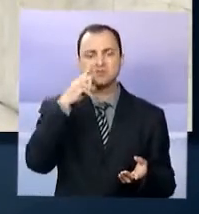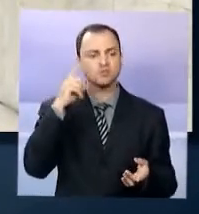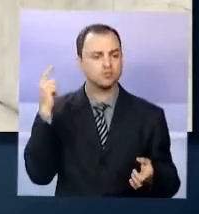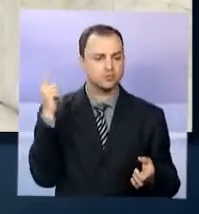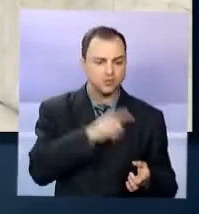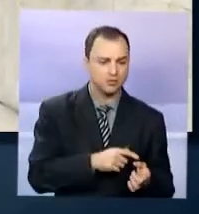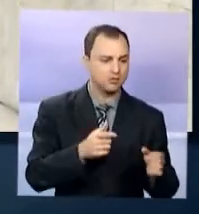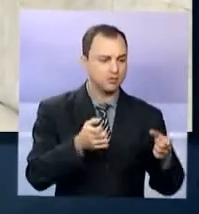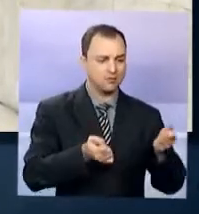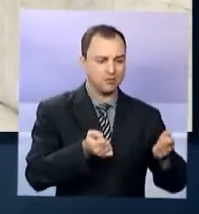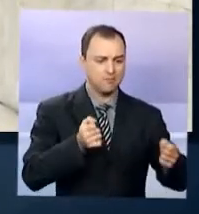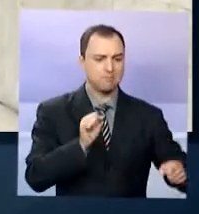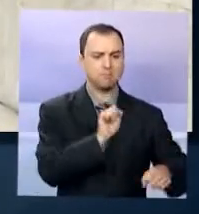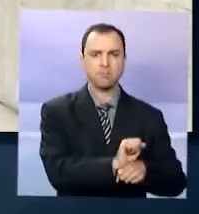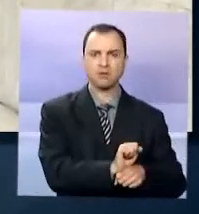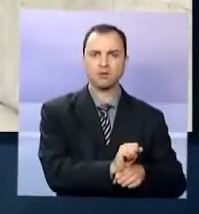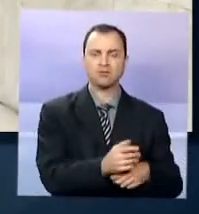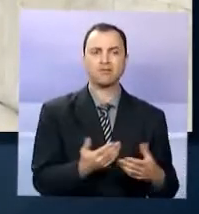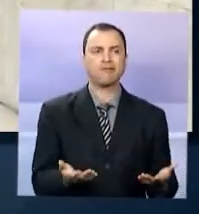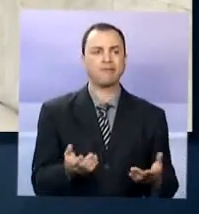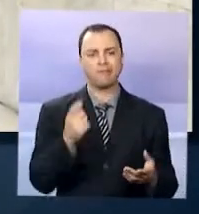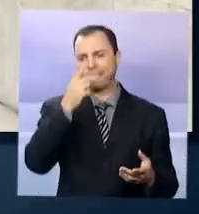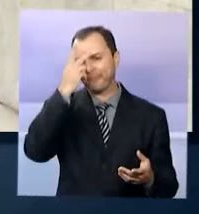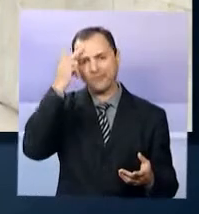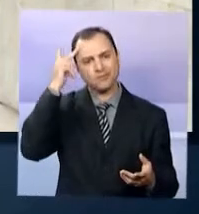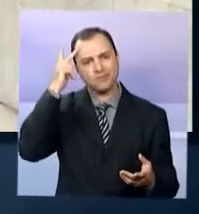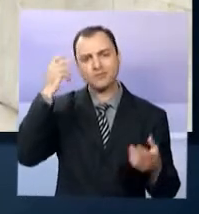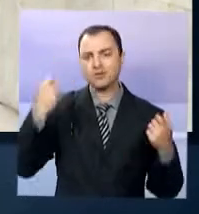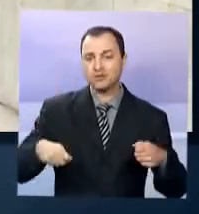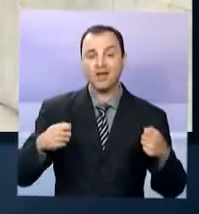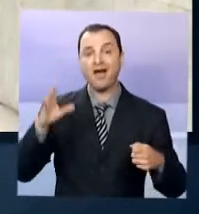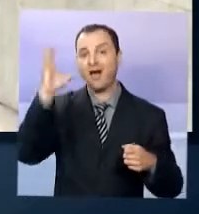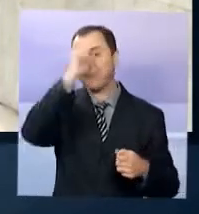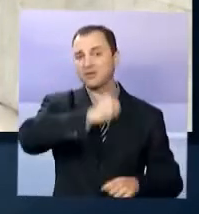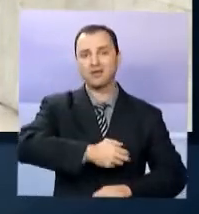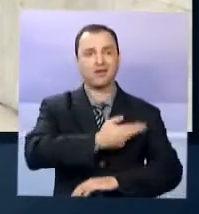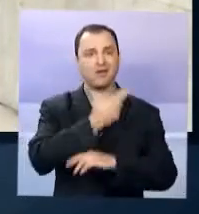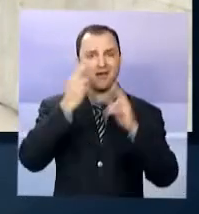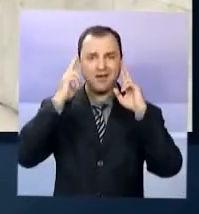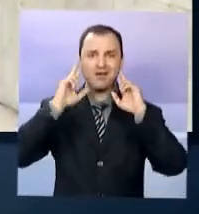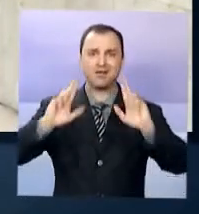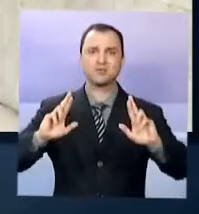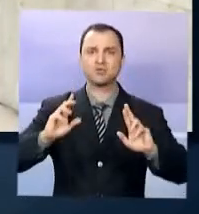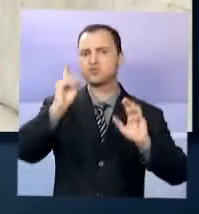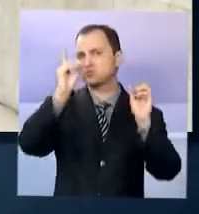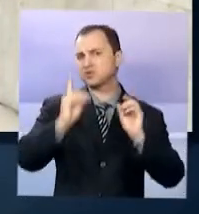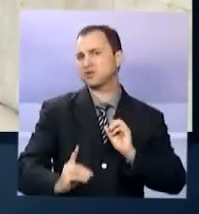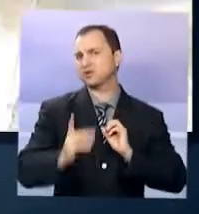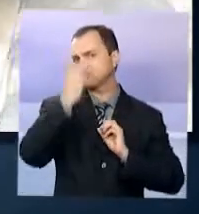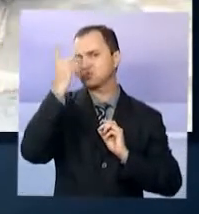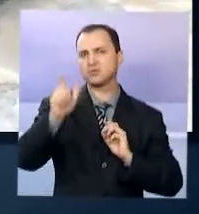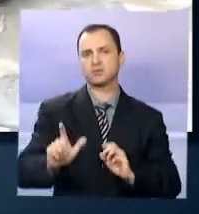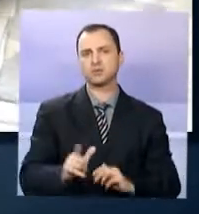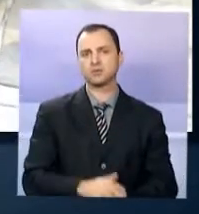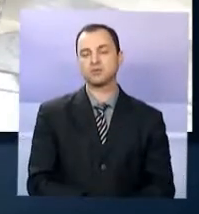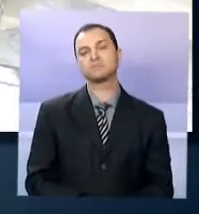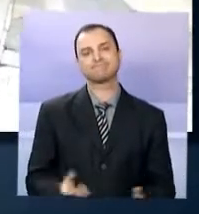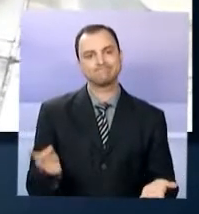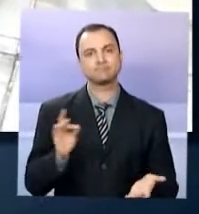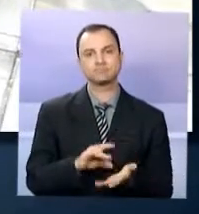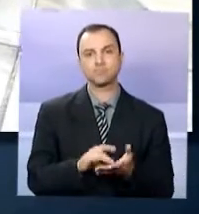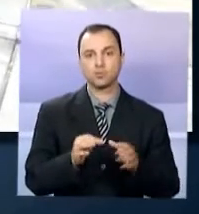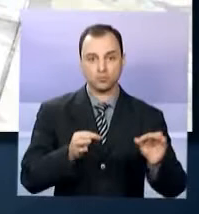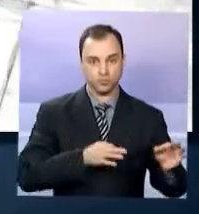difícil a gente conseguir uma uma vaga e as pessoas precisam aprender a respeitar o direito do próximo é